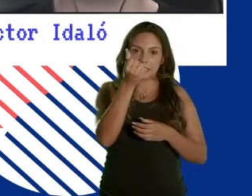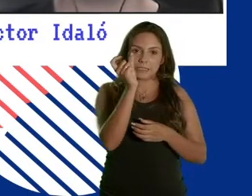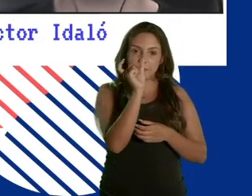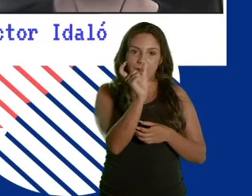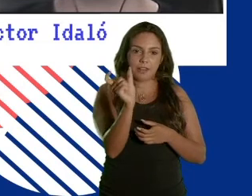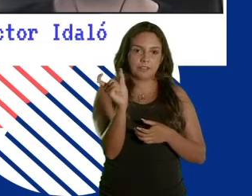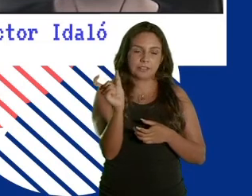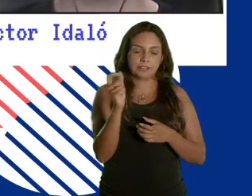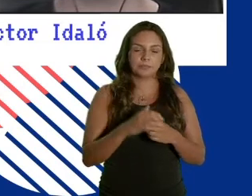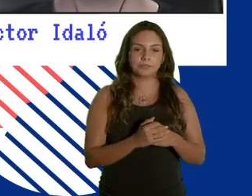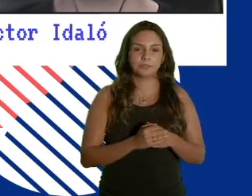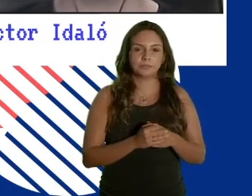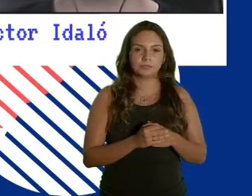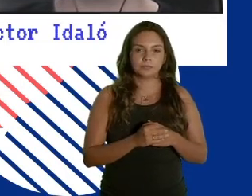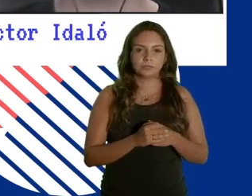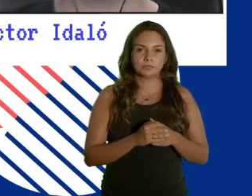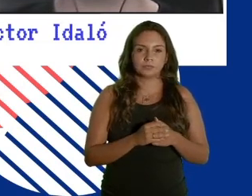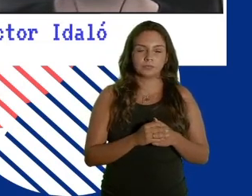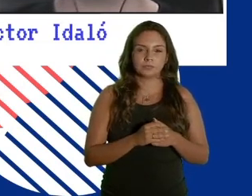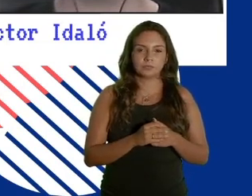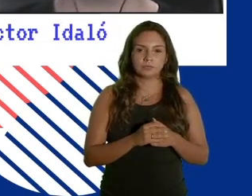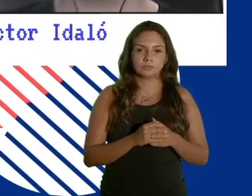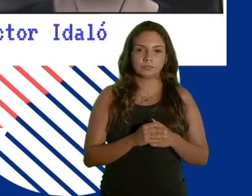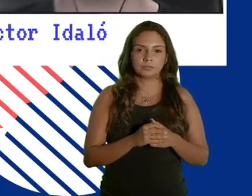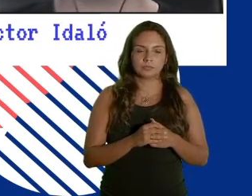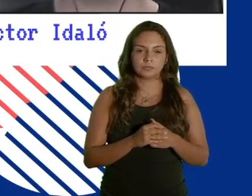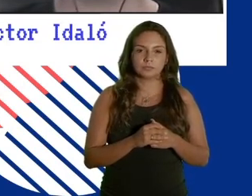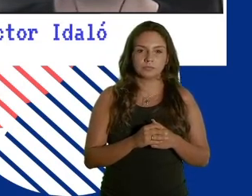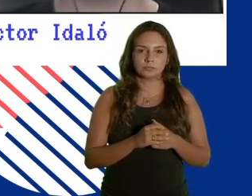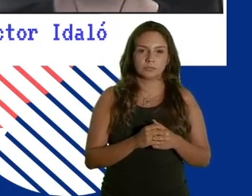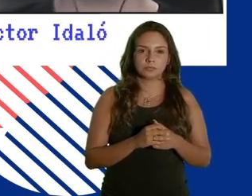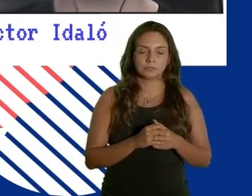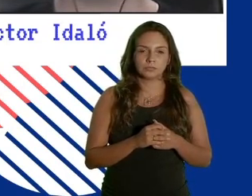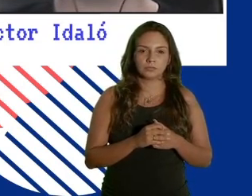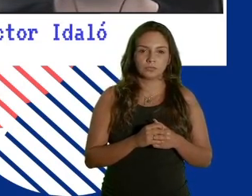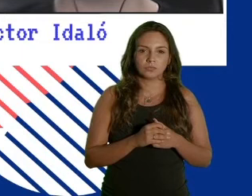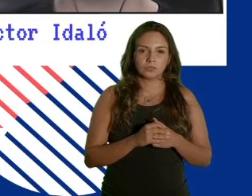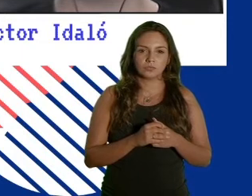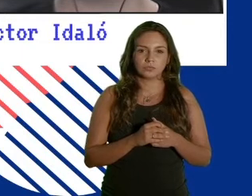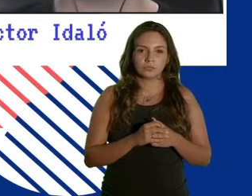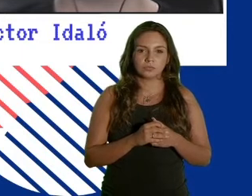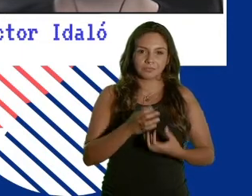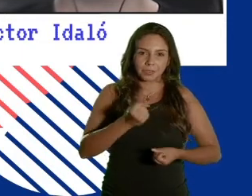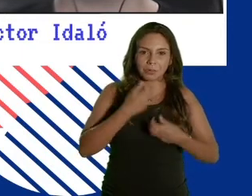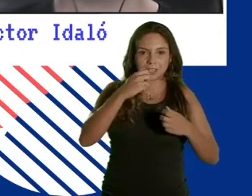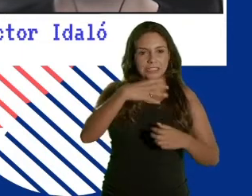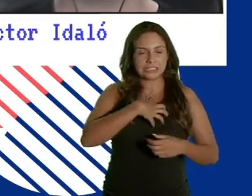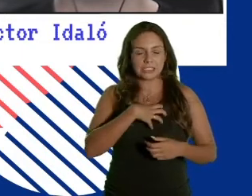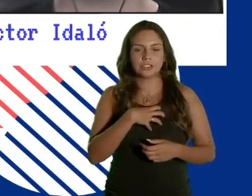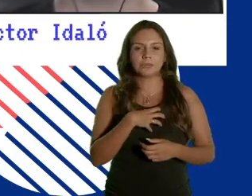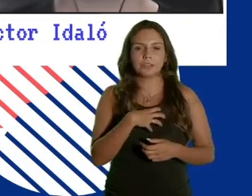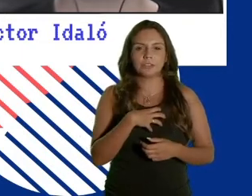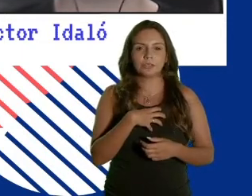porque a poesia não precisa assim, de tanto espaço, ela precisa é de